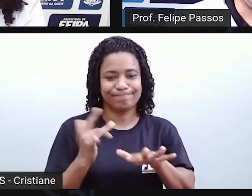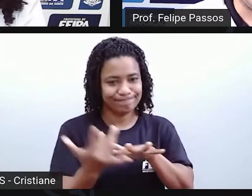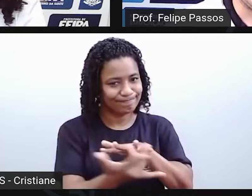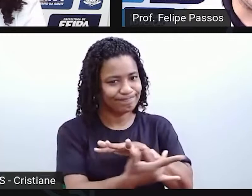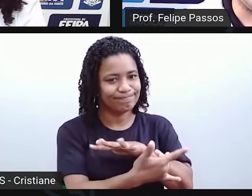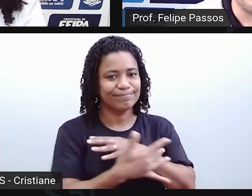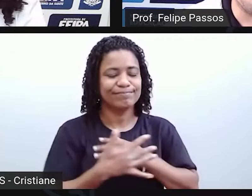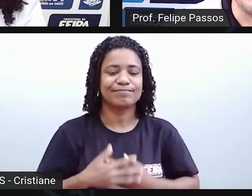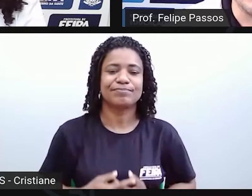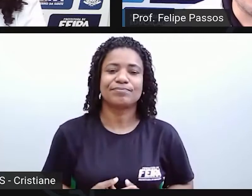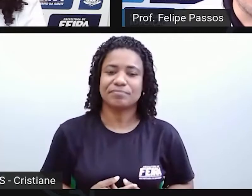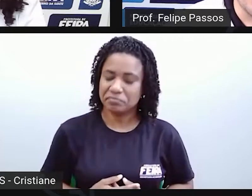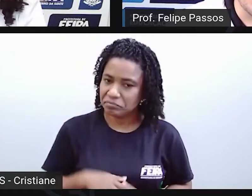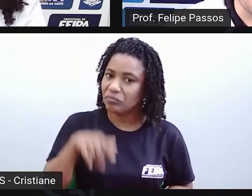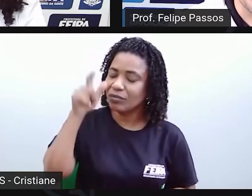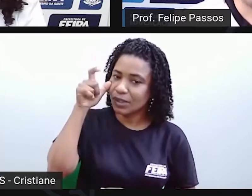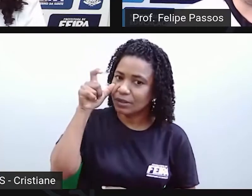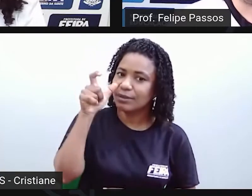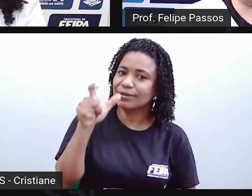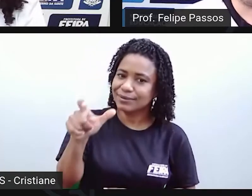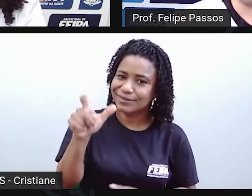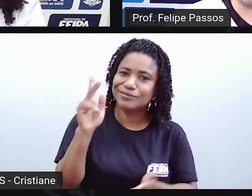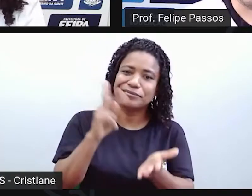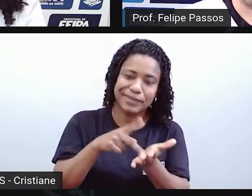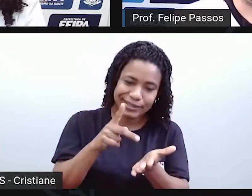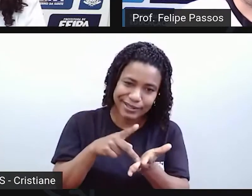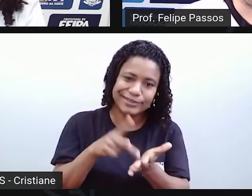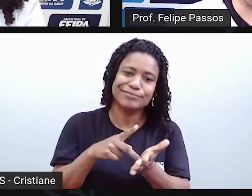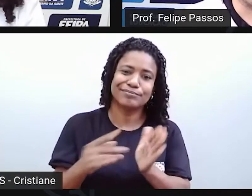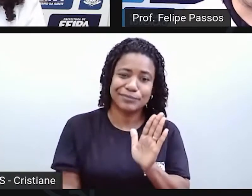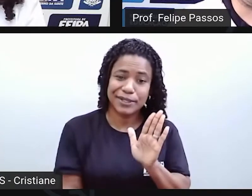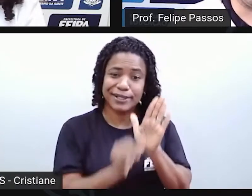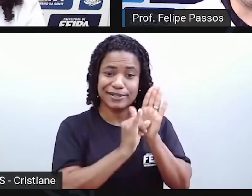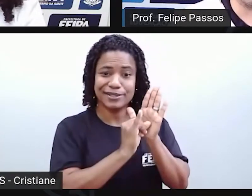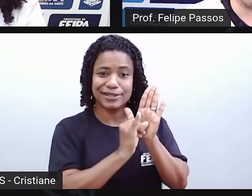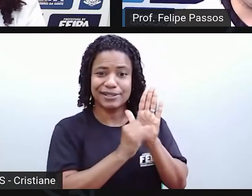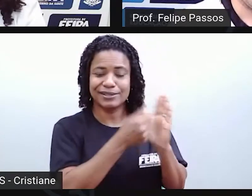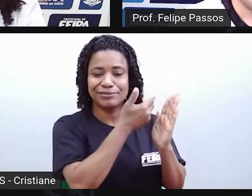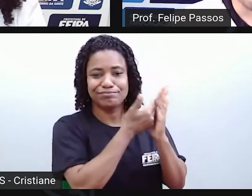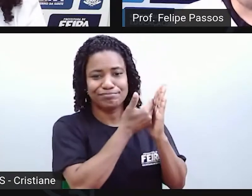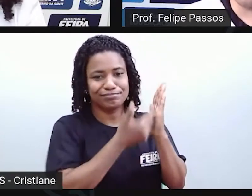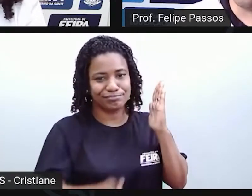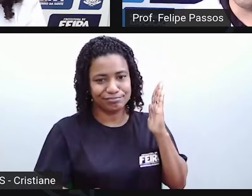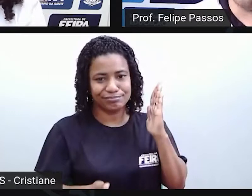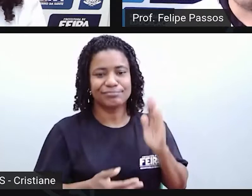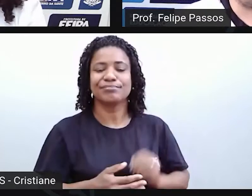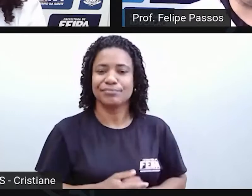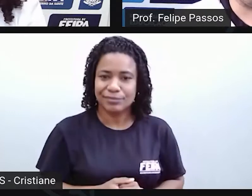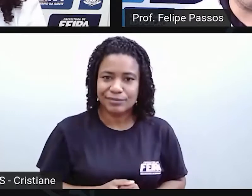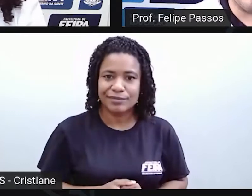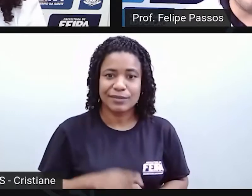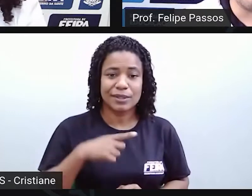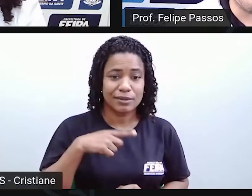É interessante, realmente, né? Como a gente perde a nossa originalidade quando a gente coloca aqueles filtros lá. Tem filtro, inclusive, que você pode virar um animal,